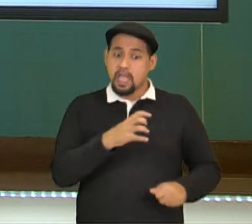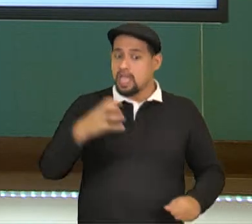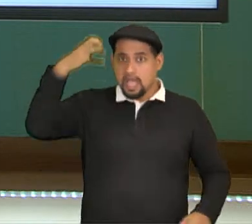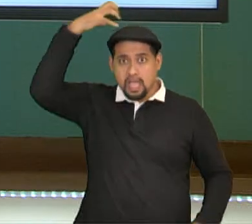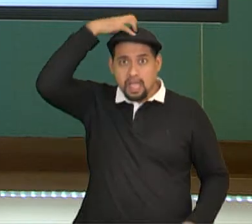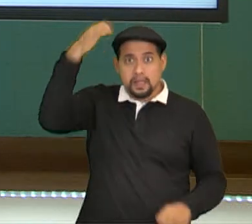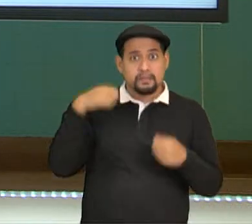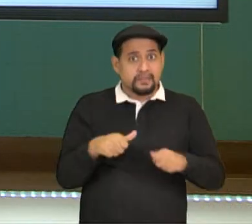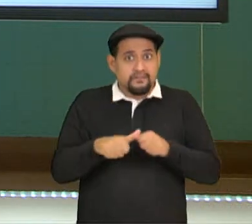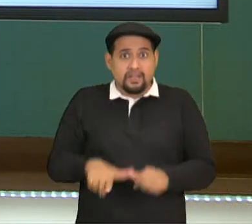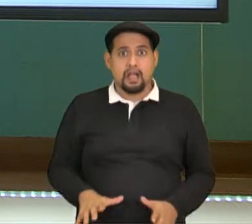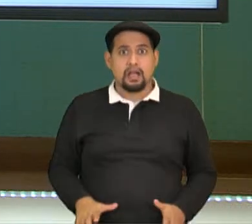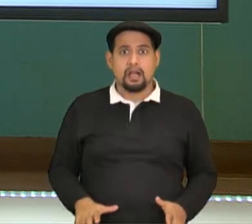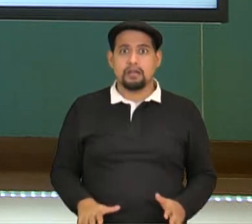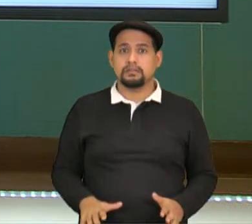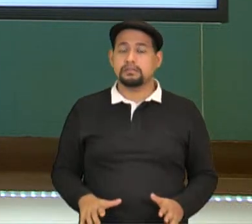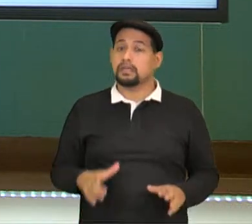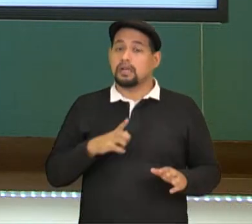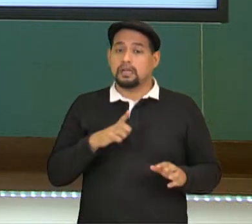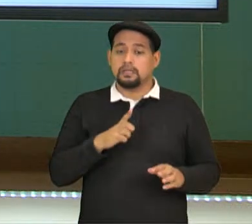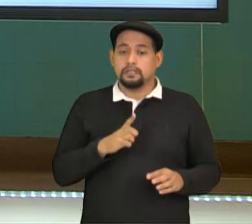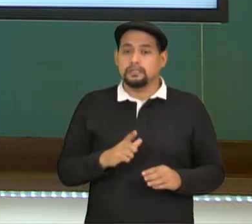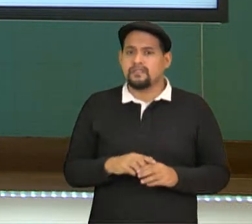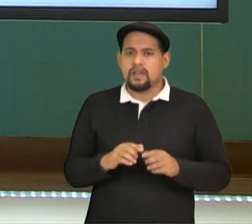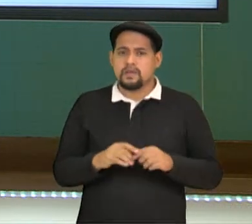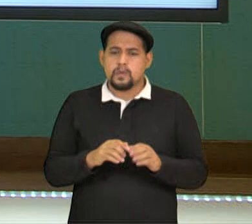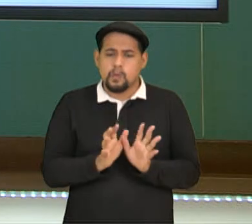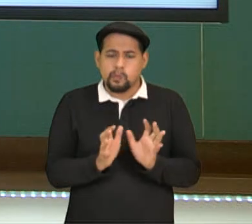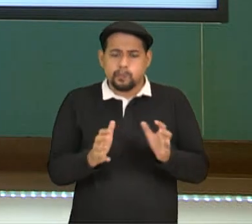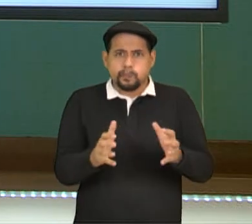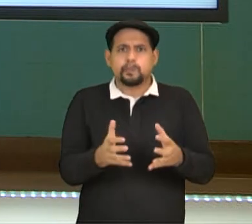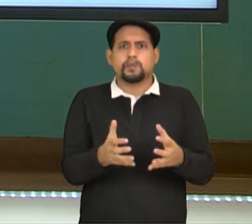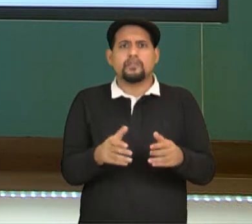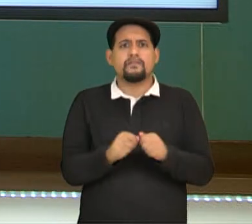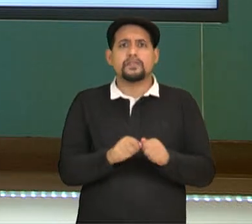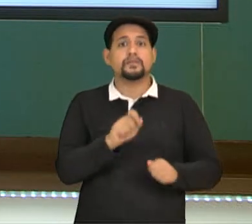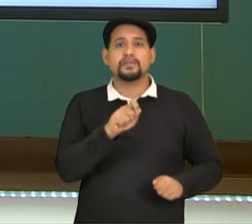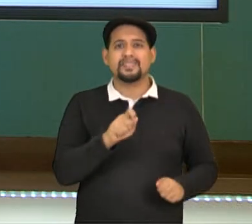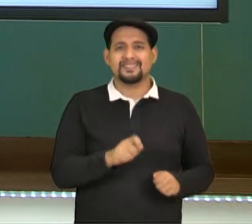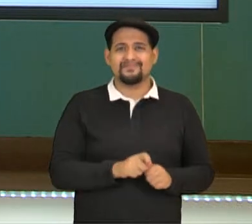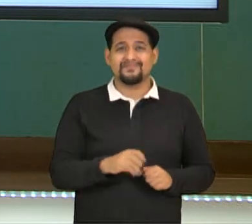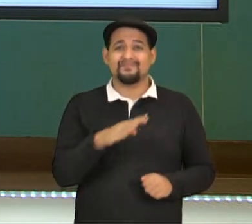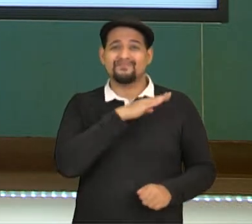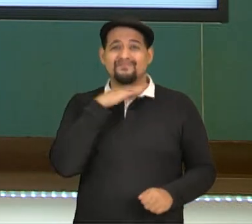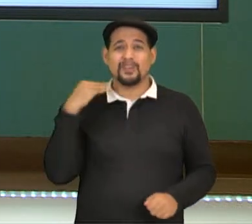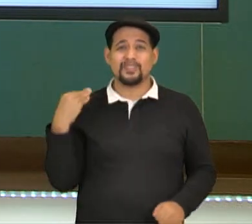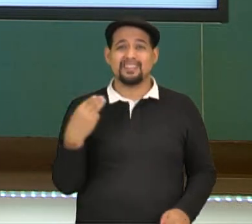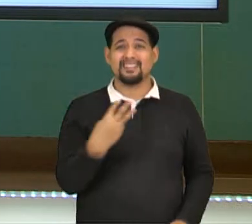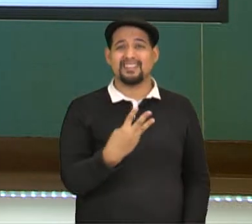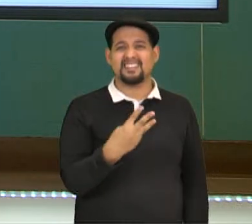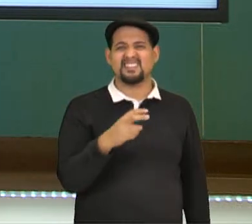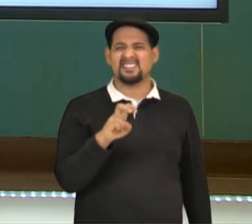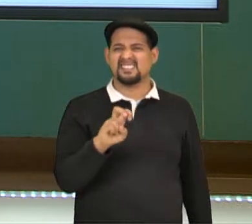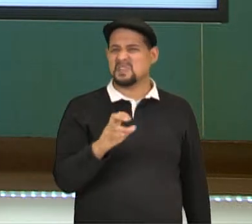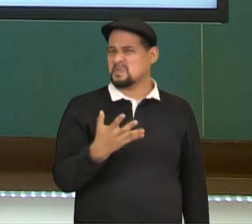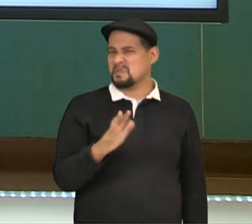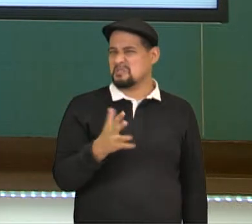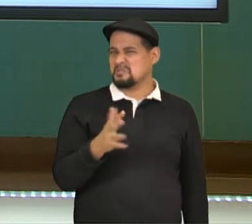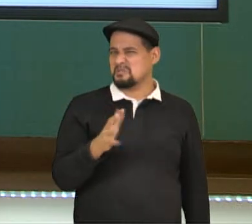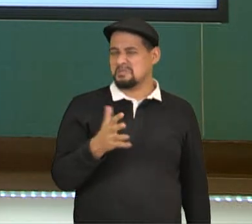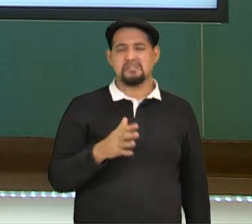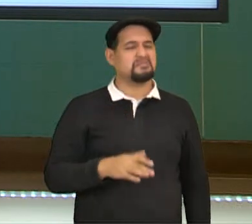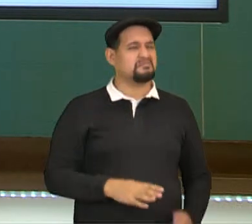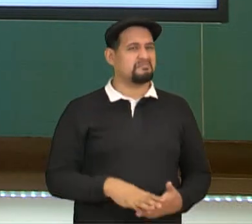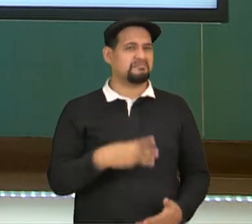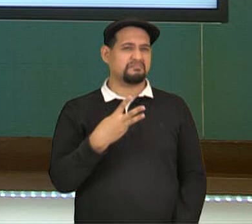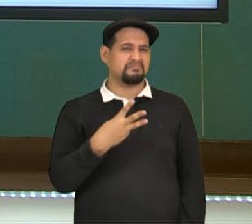tudo mais. E então ele vai oprimir essa população. E isso vai gerar uma morte de 35, mais ou menos, né? Segundo os